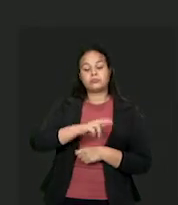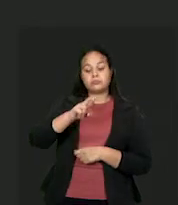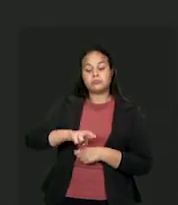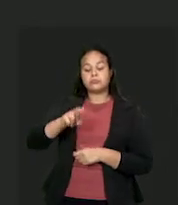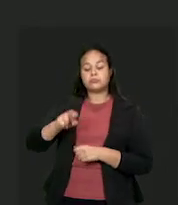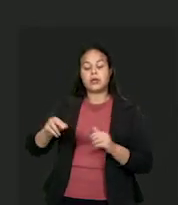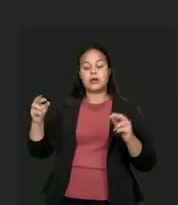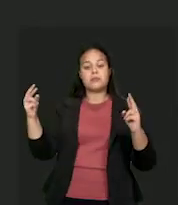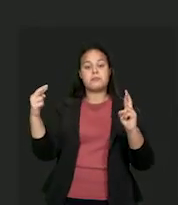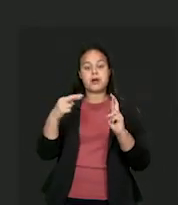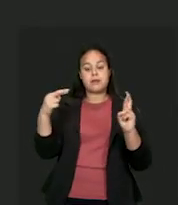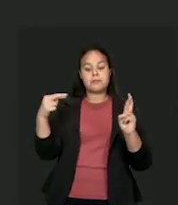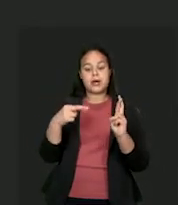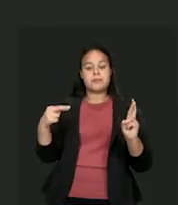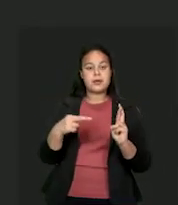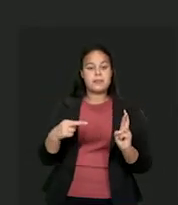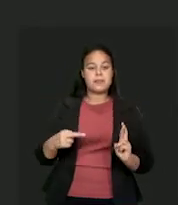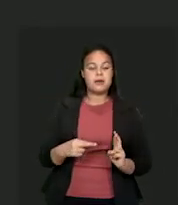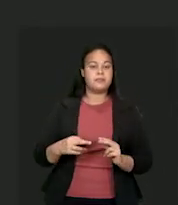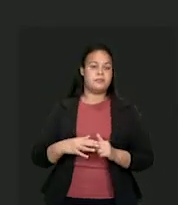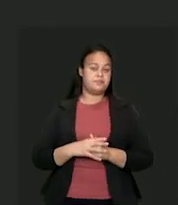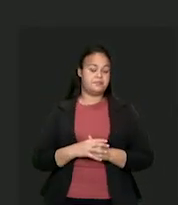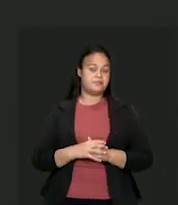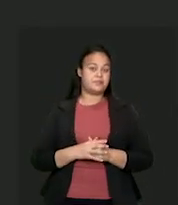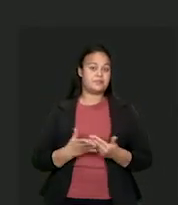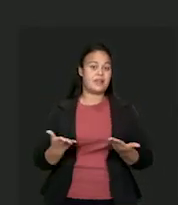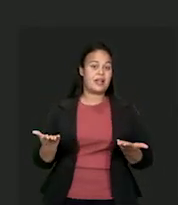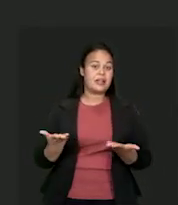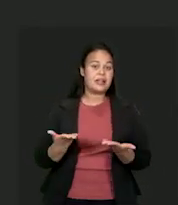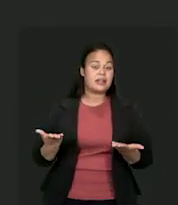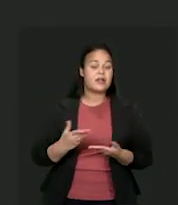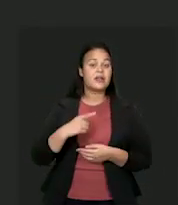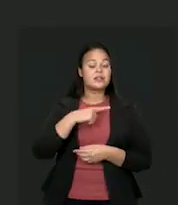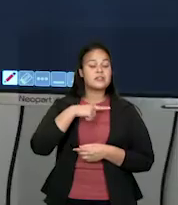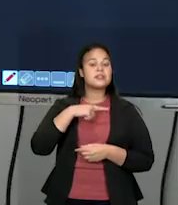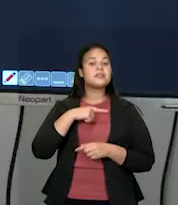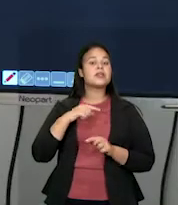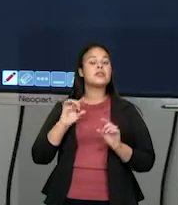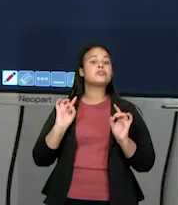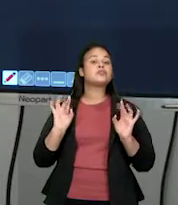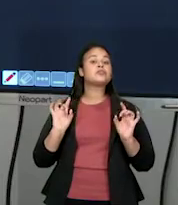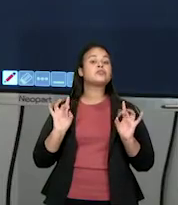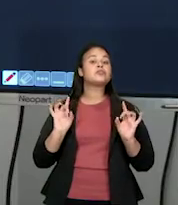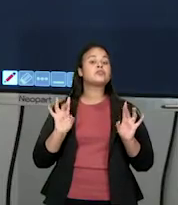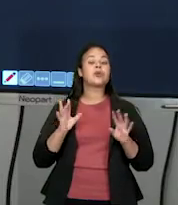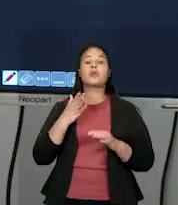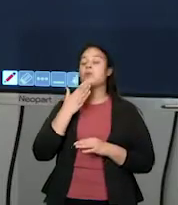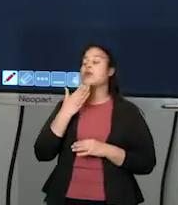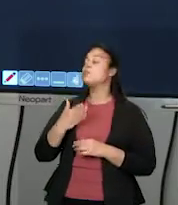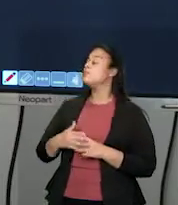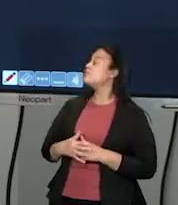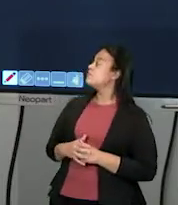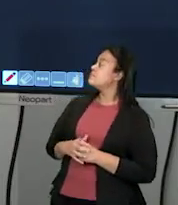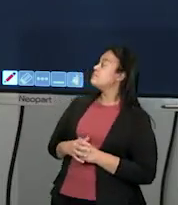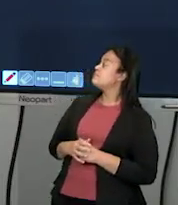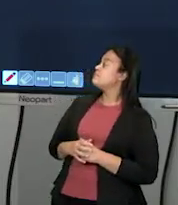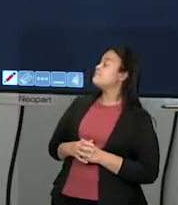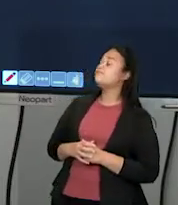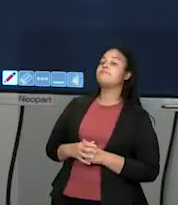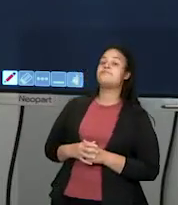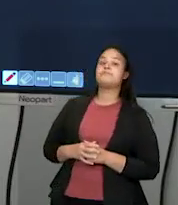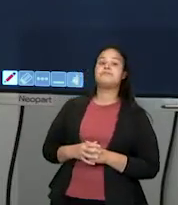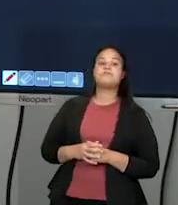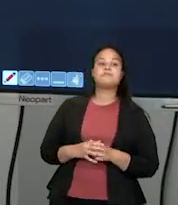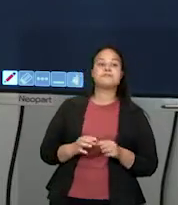equivalente. Agora, o que nós temos? Apenas resistores ligados em